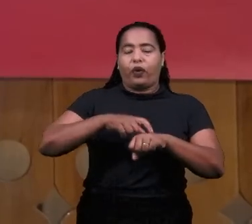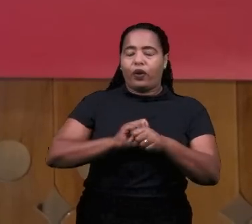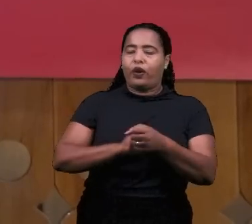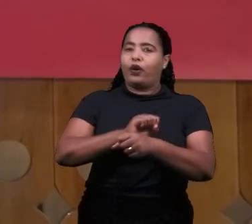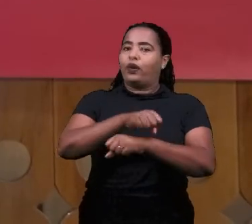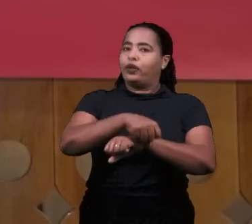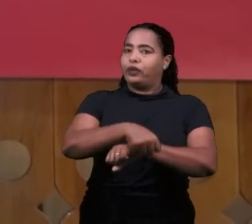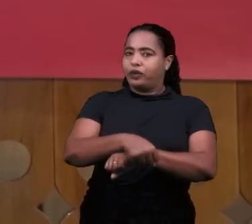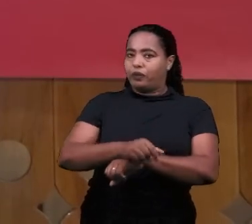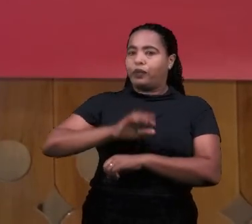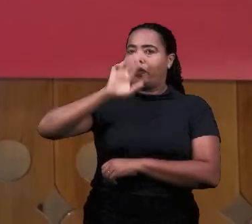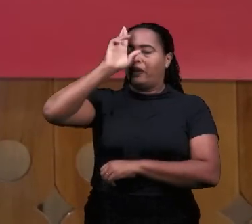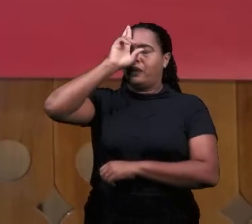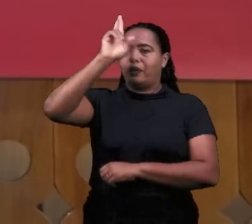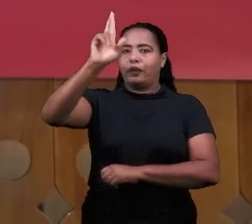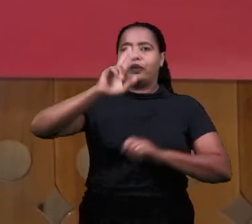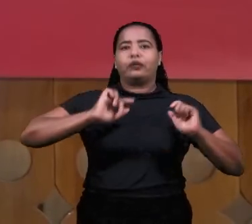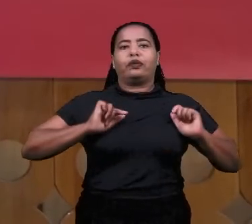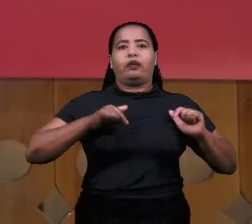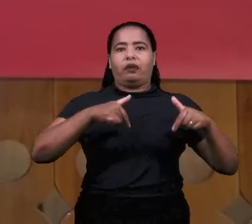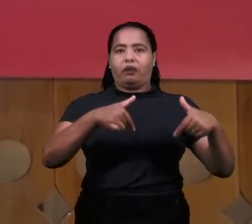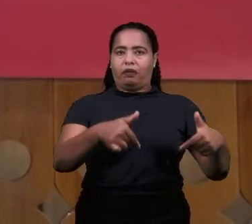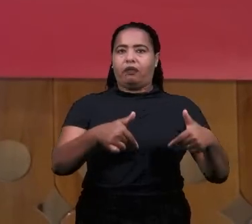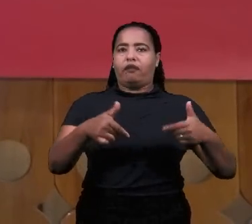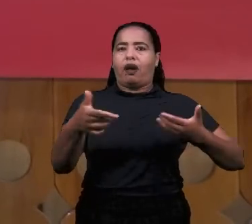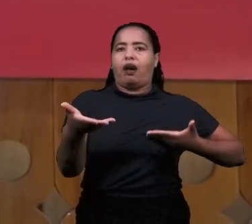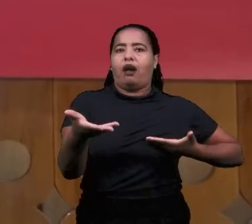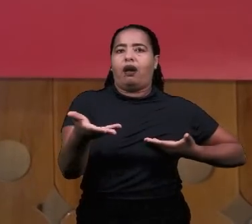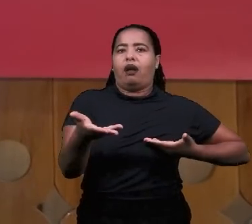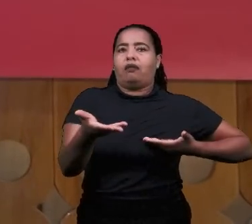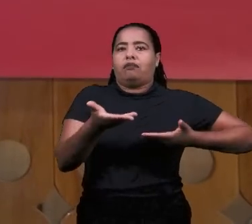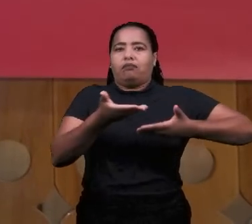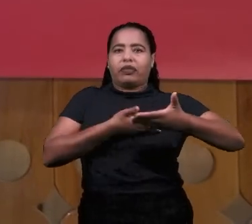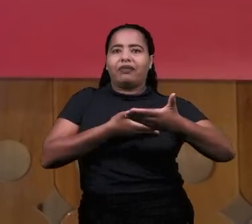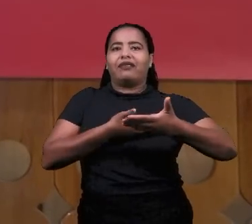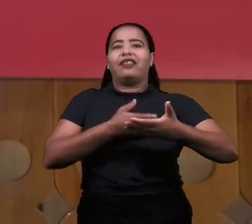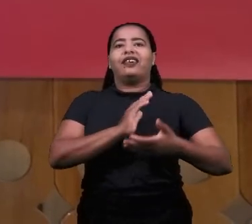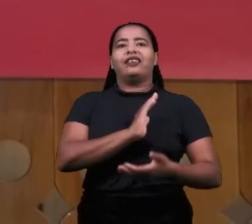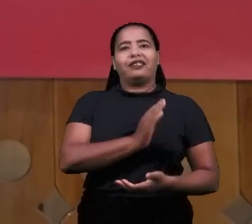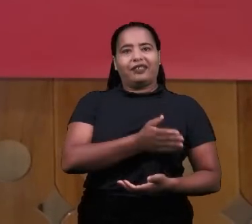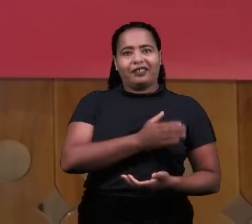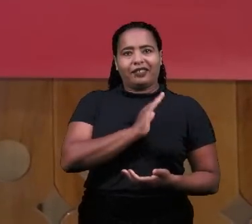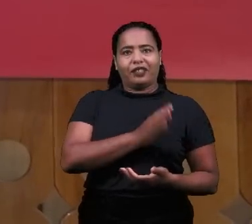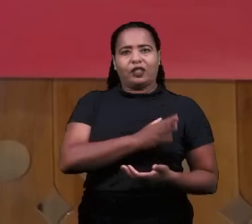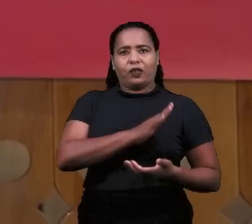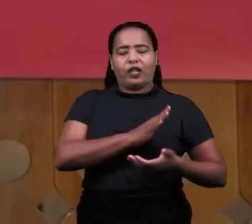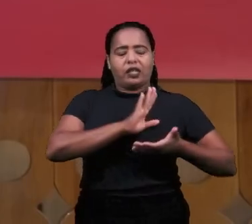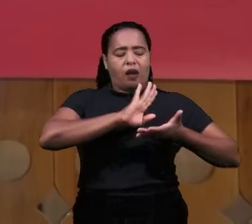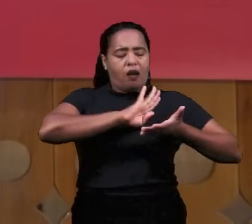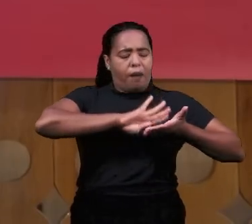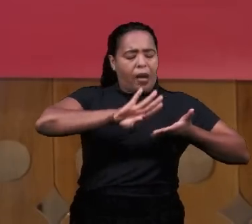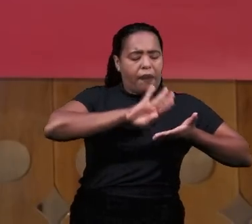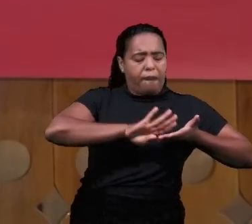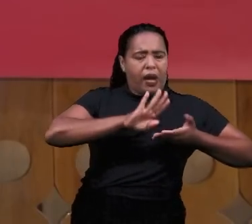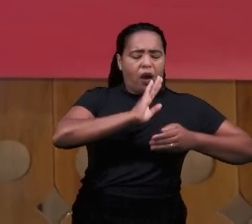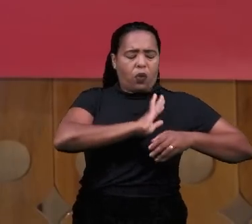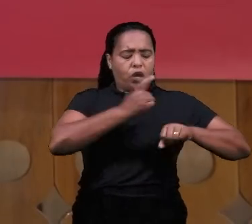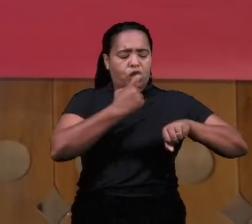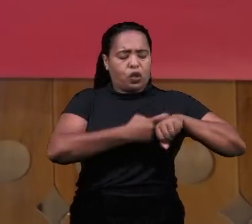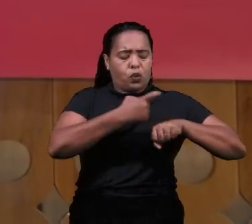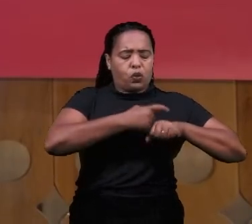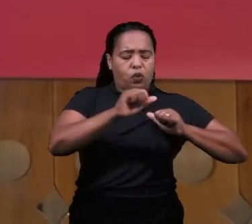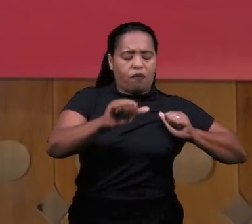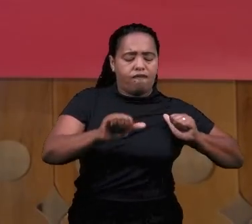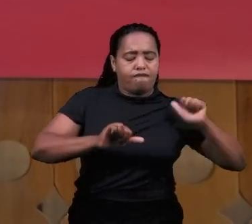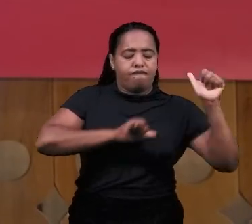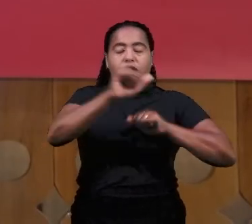o Senhor vai operar transplante de coração, tirando o coração de pedra e dando o coração de